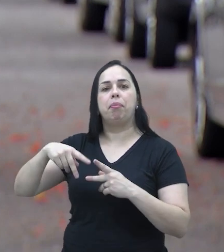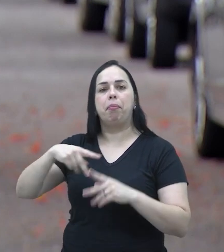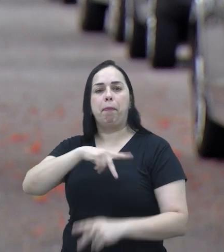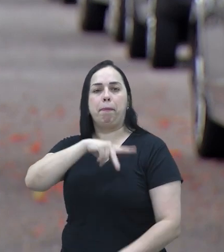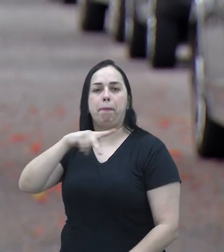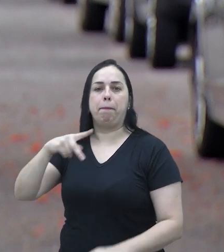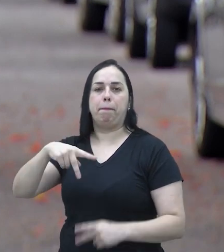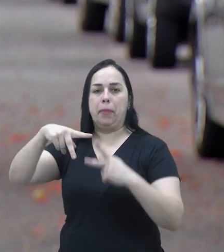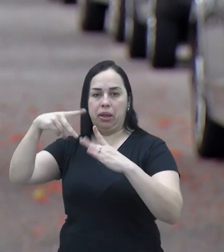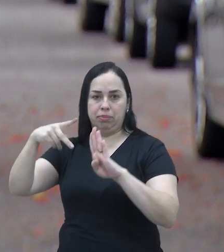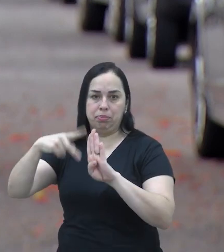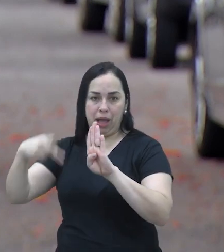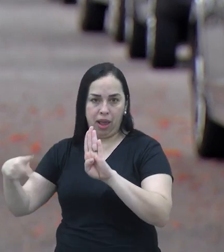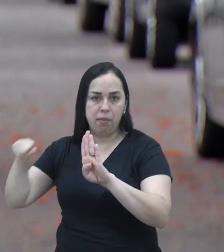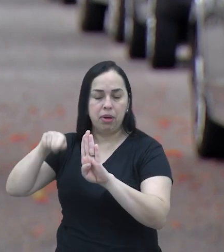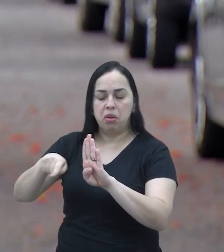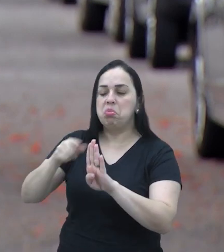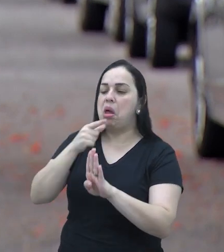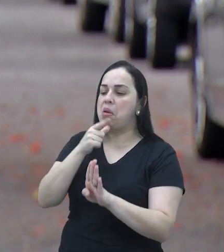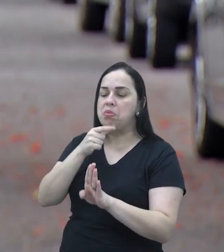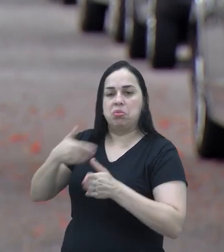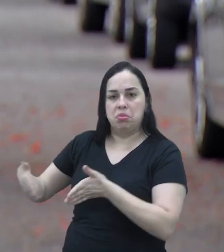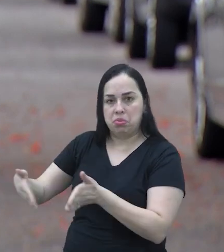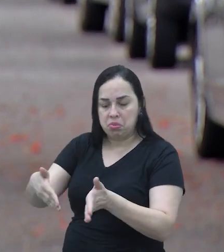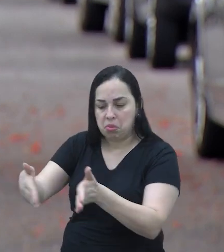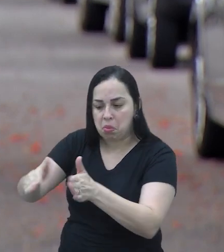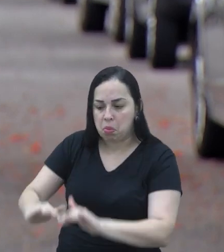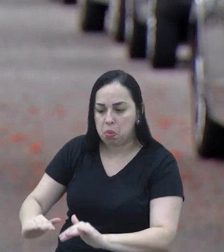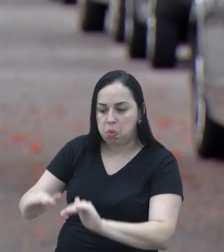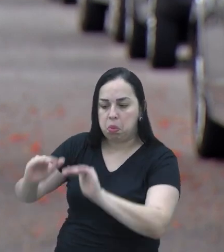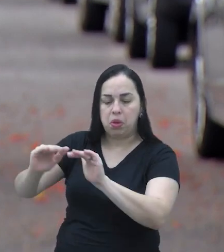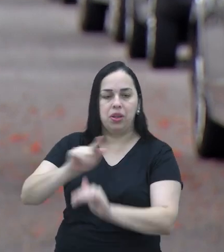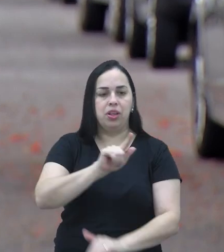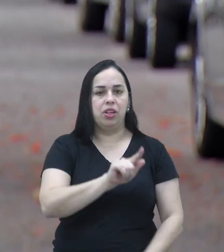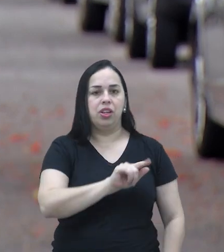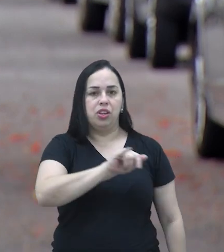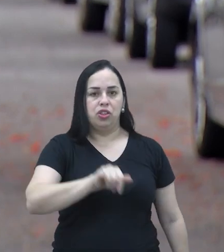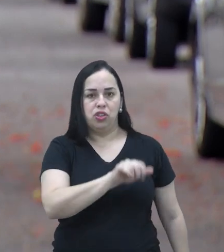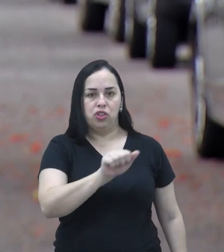tem 65% do volume útil preenchido. Jaguari,